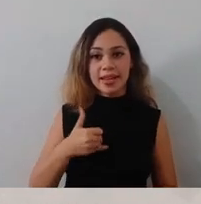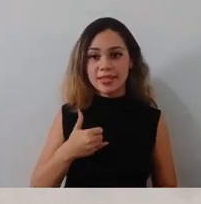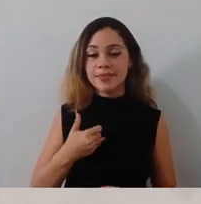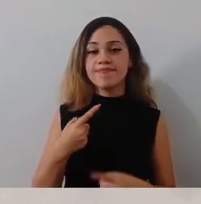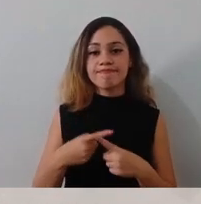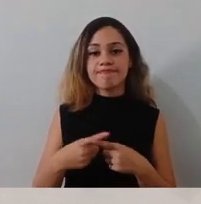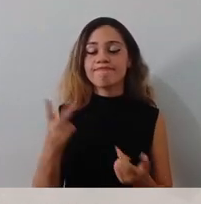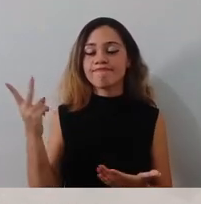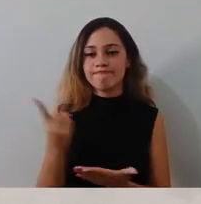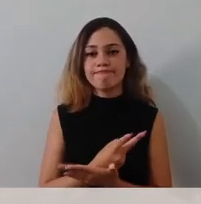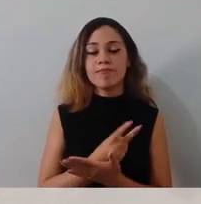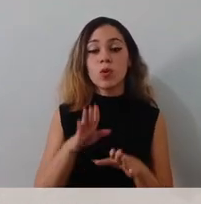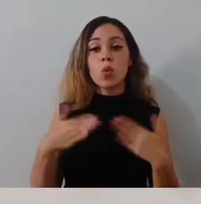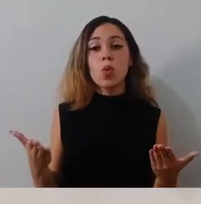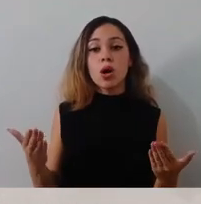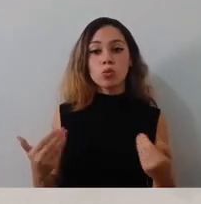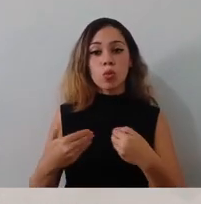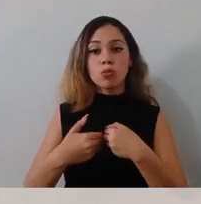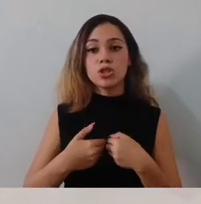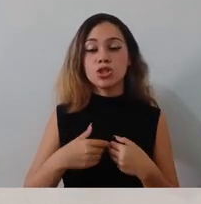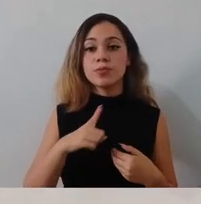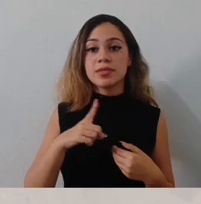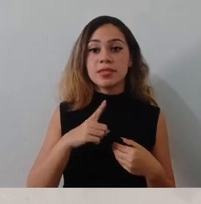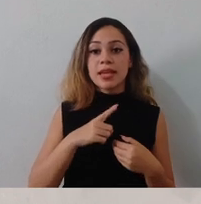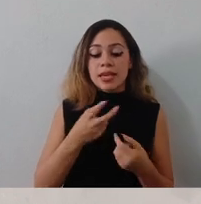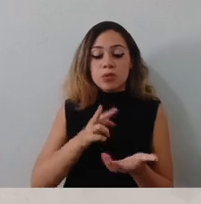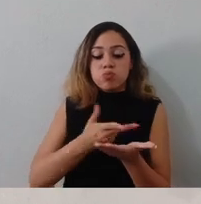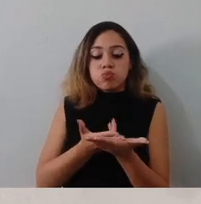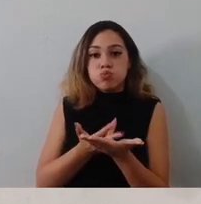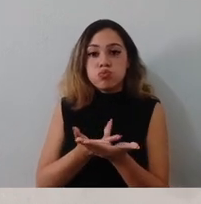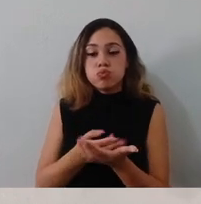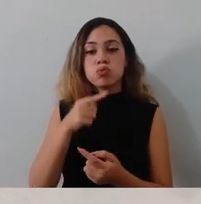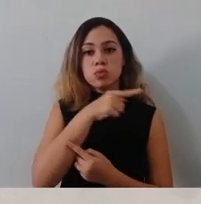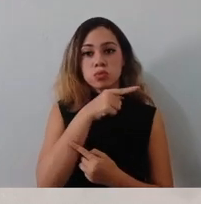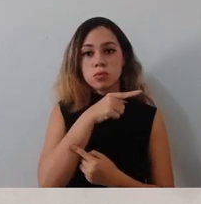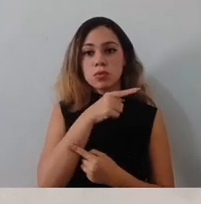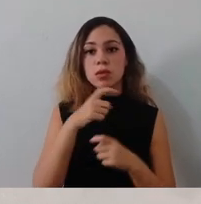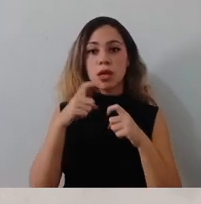Pasme. Porque quando o autista teve uma crise, tá lá no CAPSI,